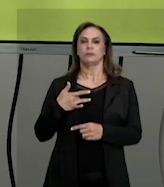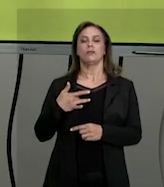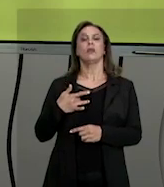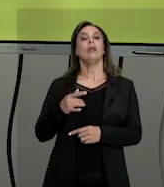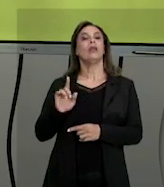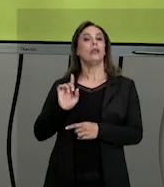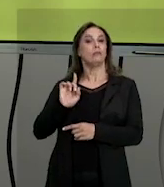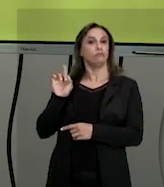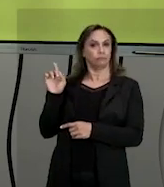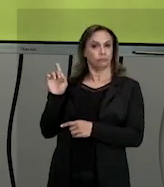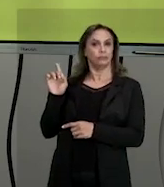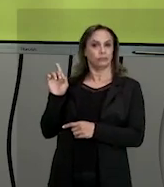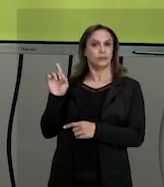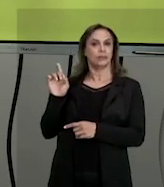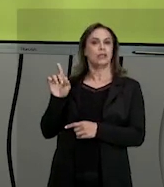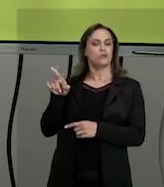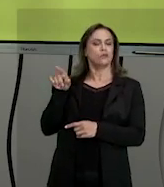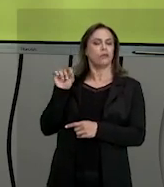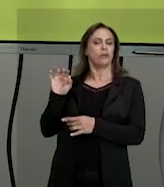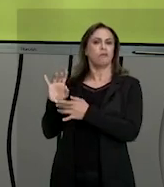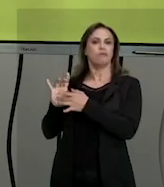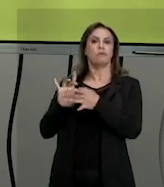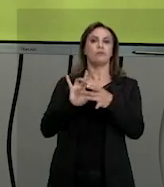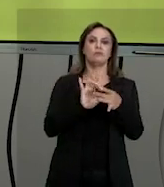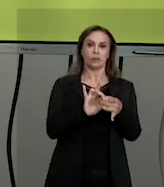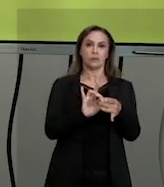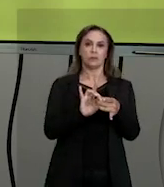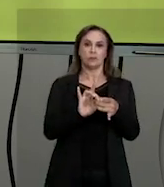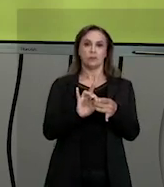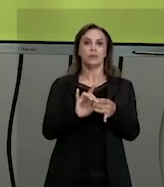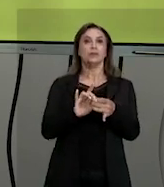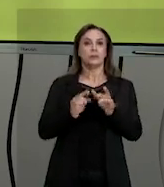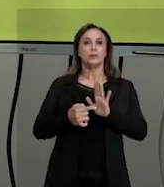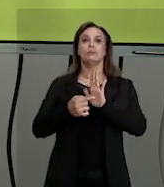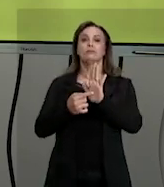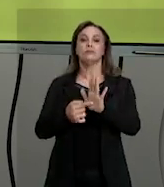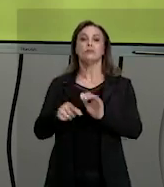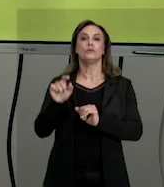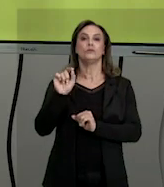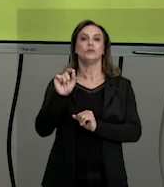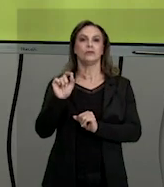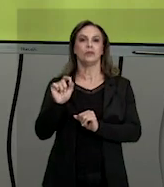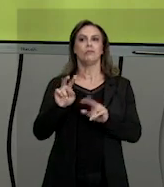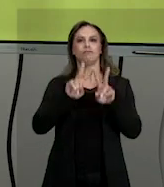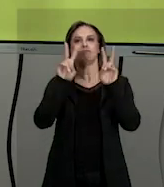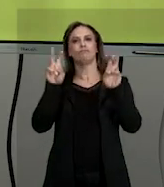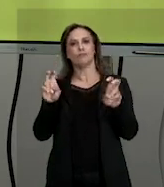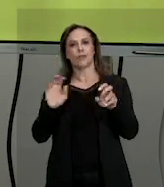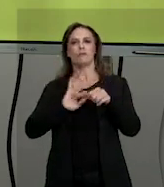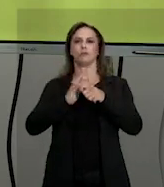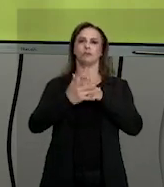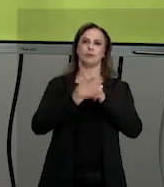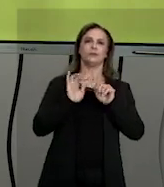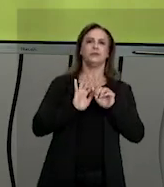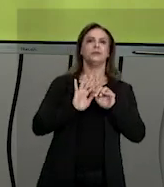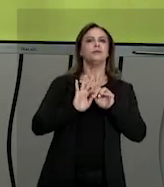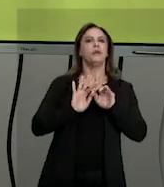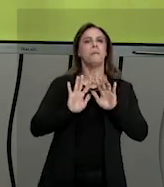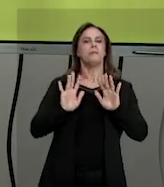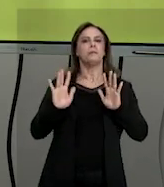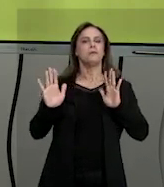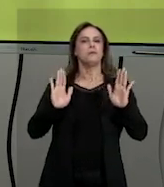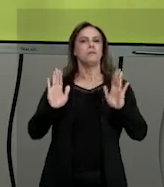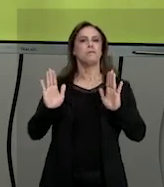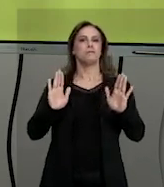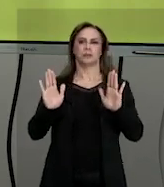uma contextualização para a gente trabalhar, que trata dessa pandemia da Covid-19, que a gente tem vivido desde